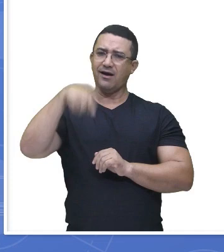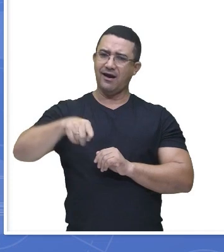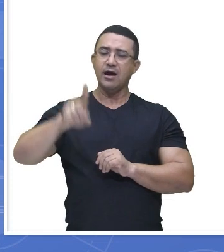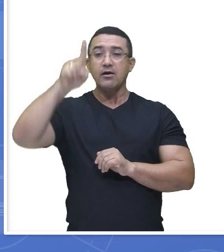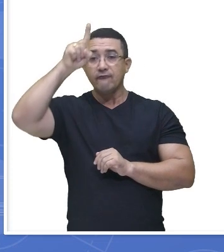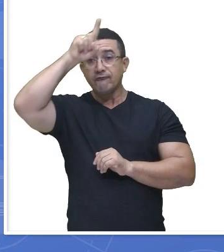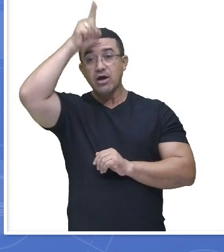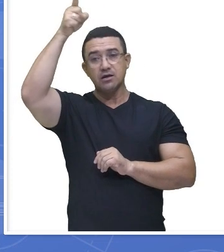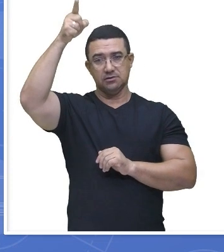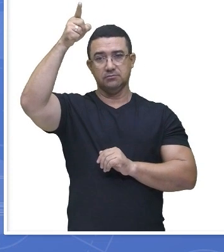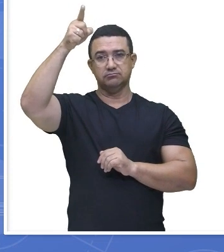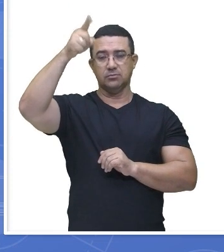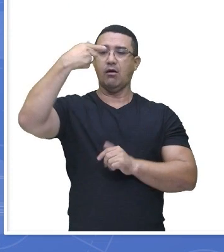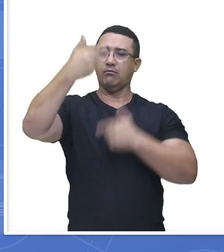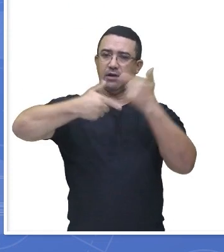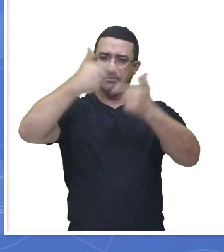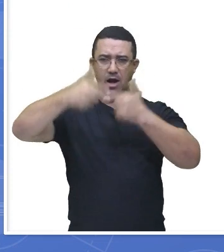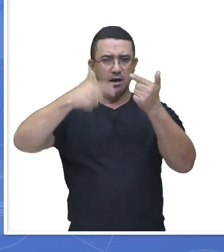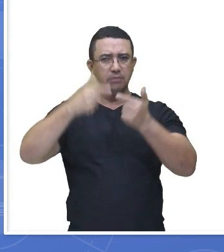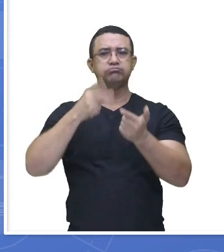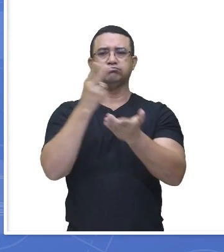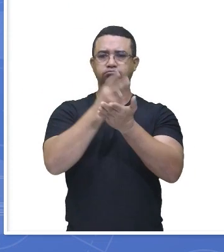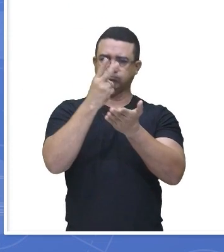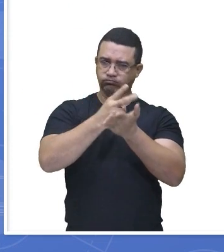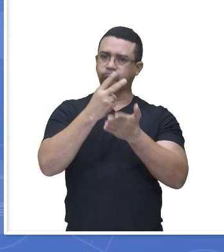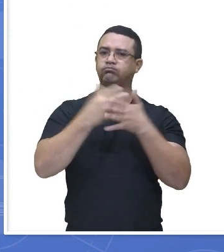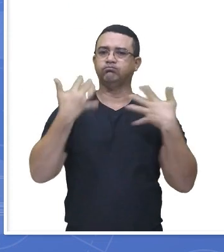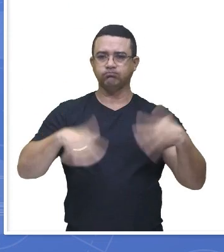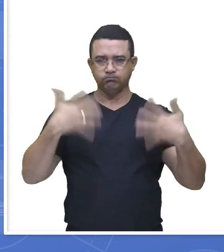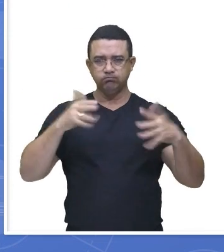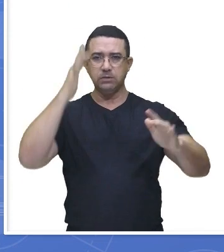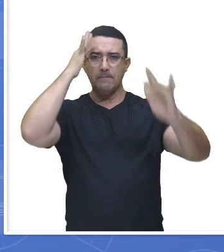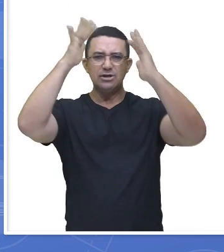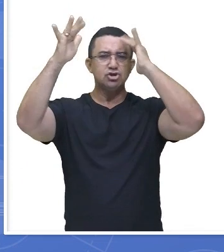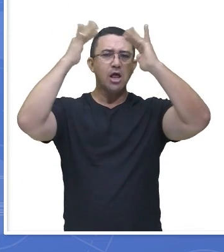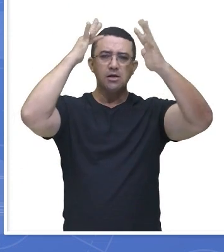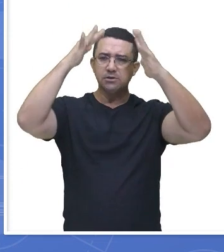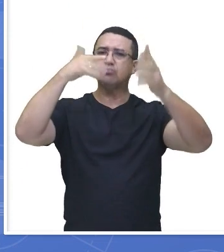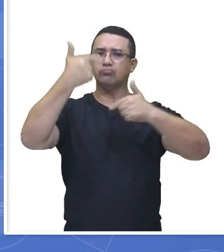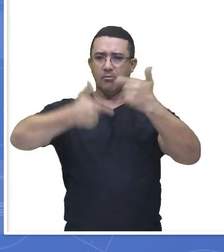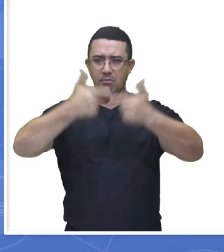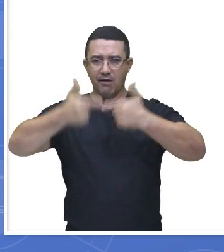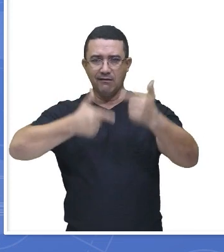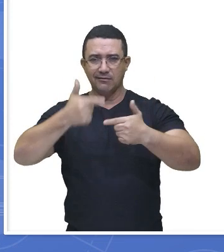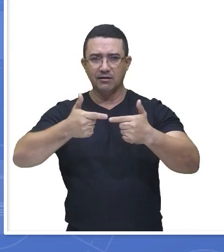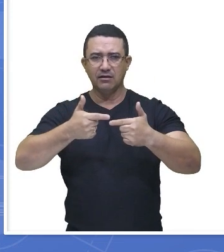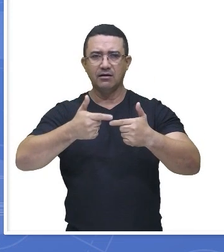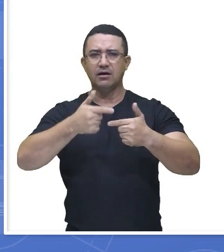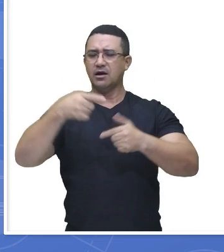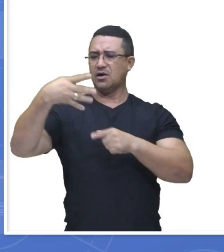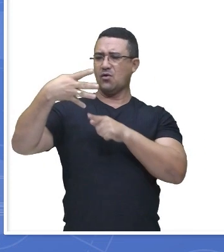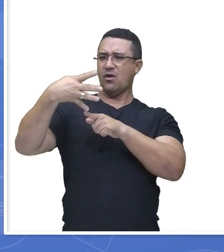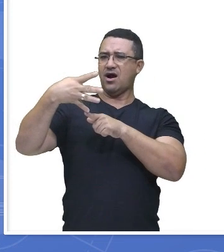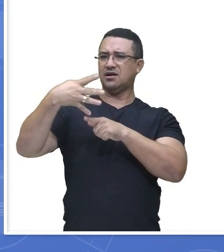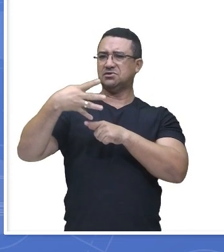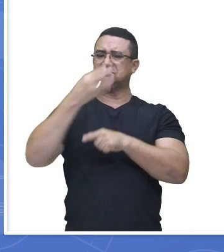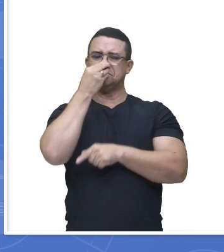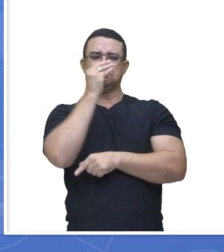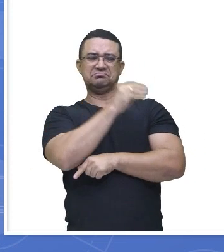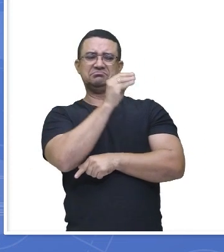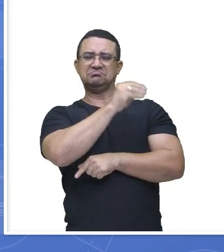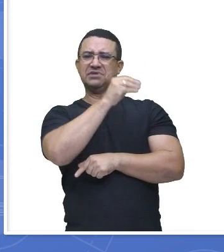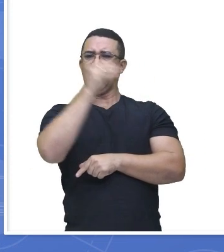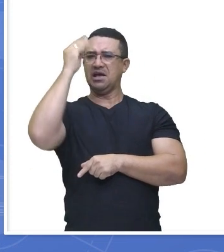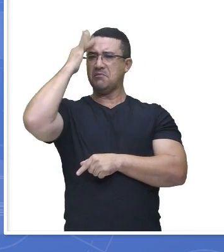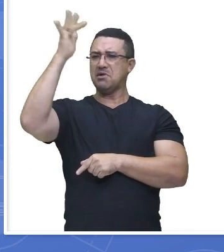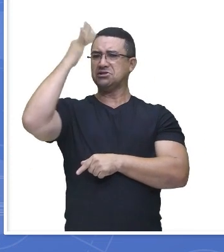ele trabalha muito com a imaginação. E aqui está dizendo que não dá muito crédito, muita importância para a